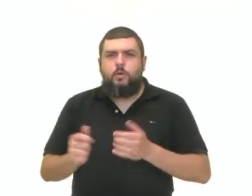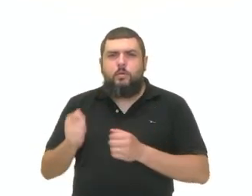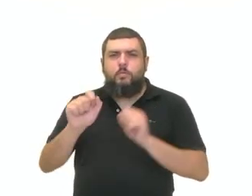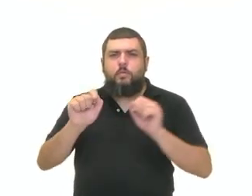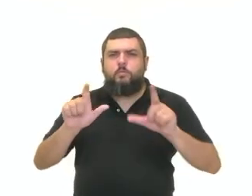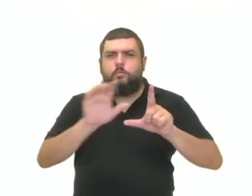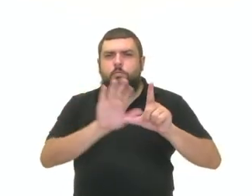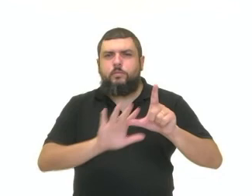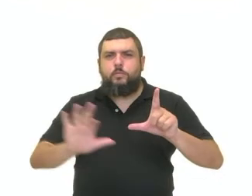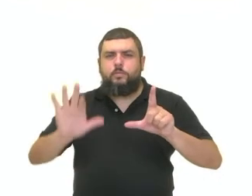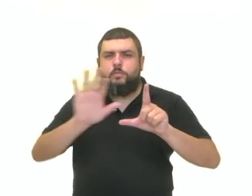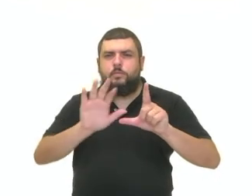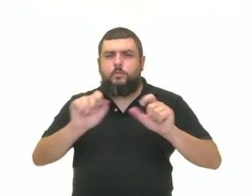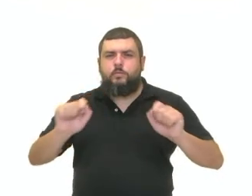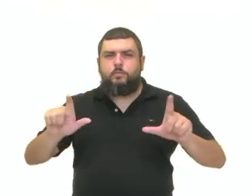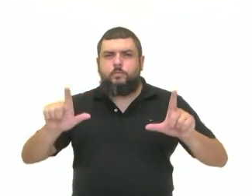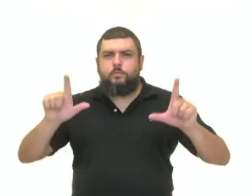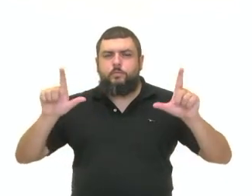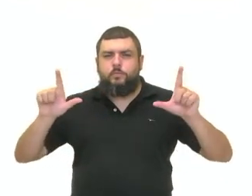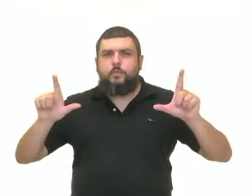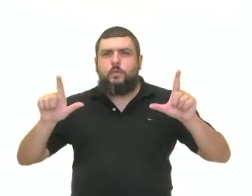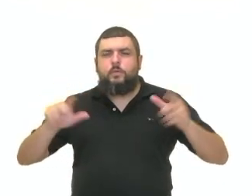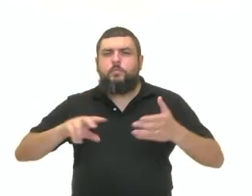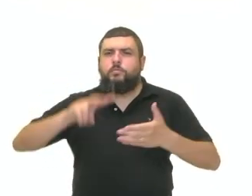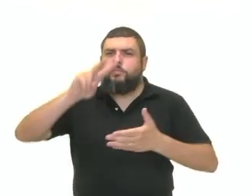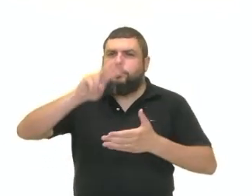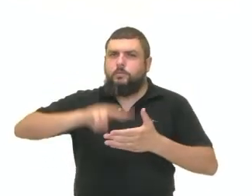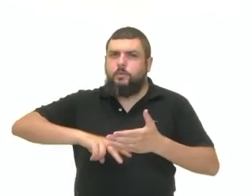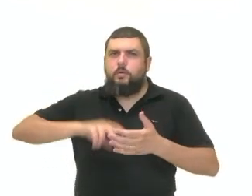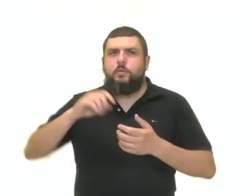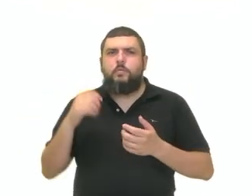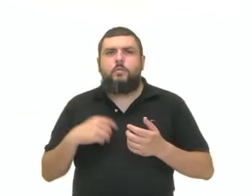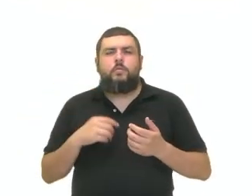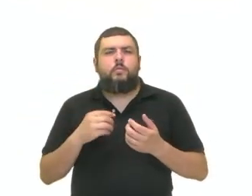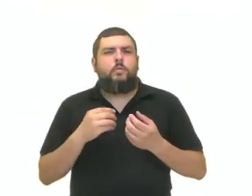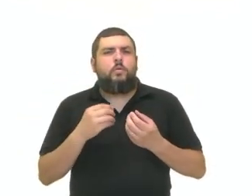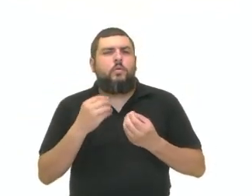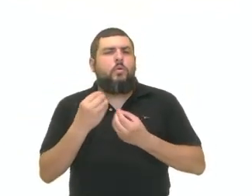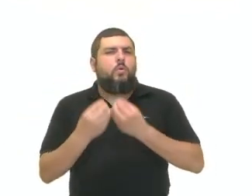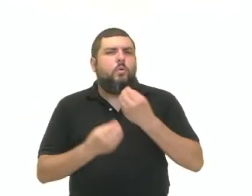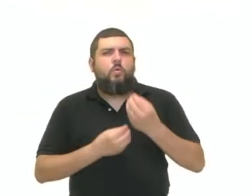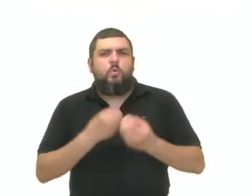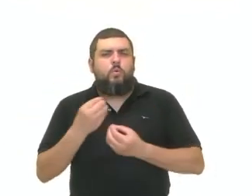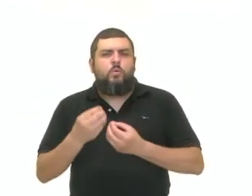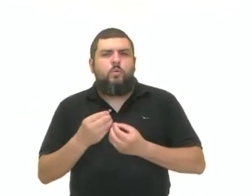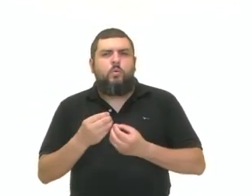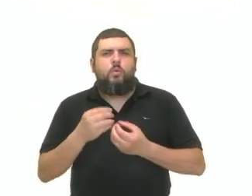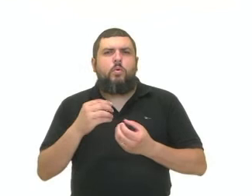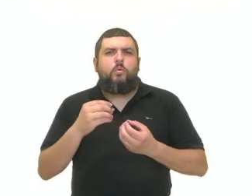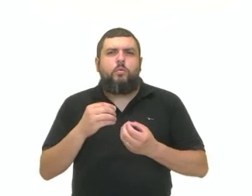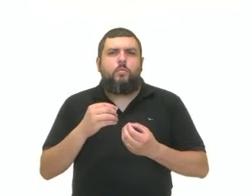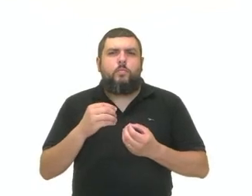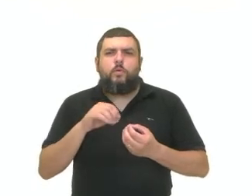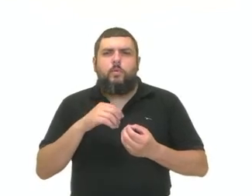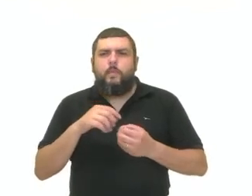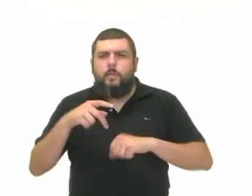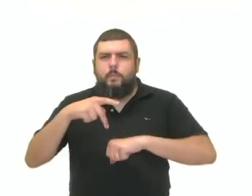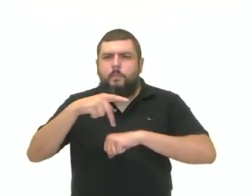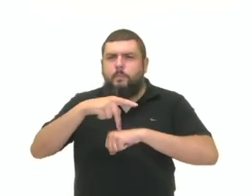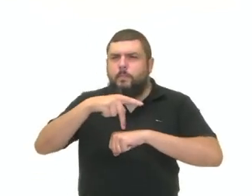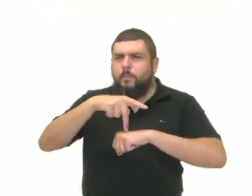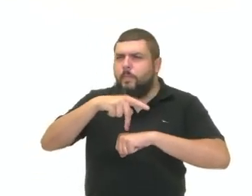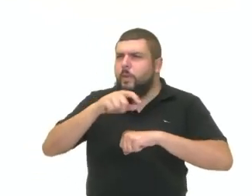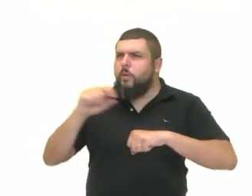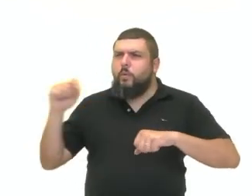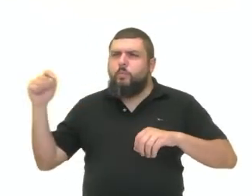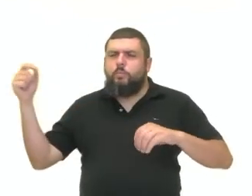reportagem e você vai ver aqui como que um meteorito pode nos contar a história do sistema solar